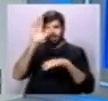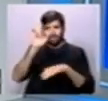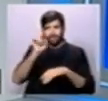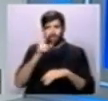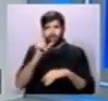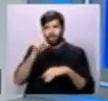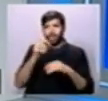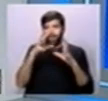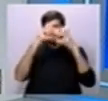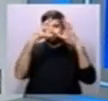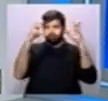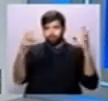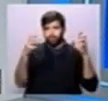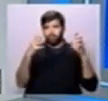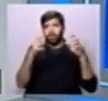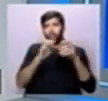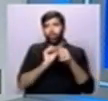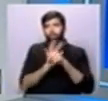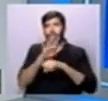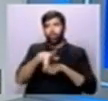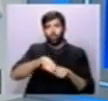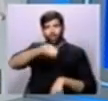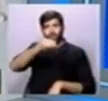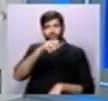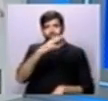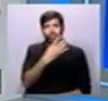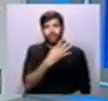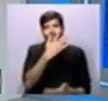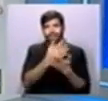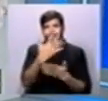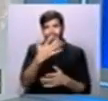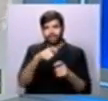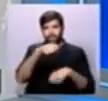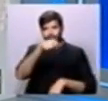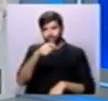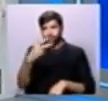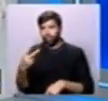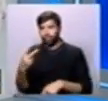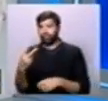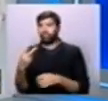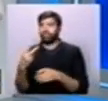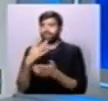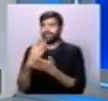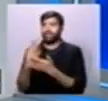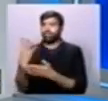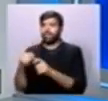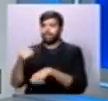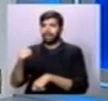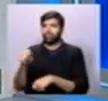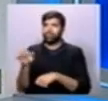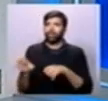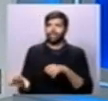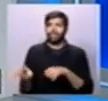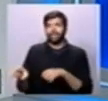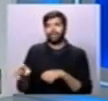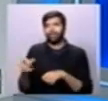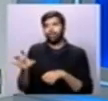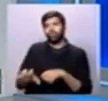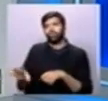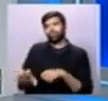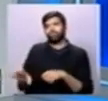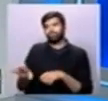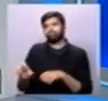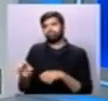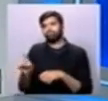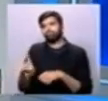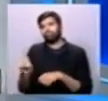altas, com 4 a 5 metros no grupo ocidental, 2 a 4 metros no grupo oriental, são ondas de noroeste. Nos outros países